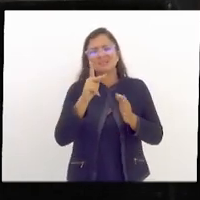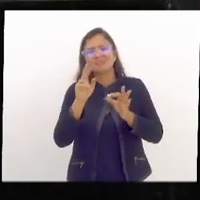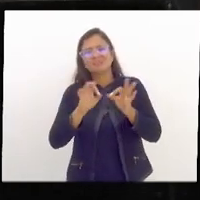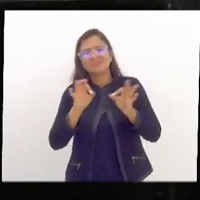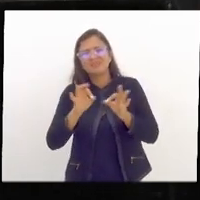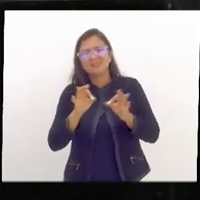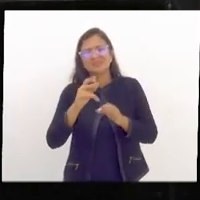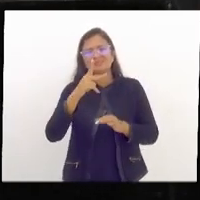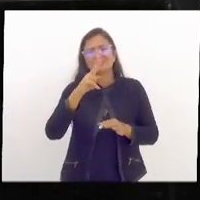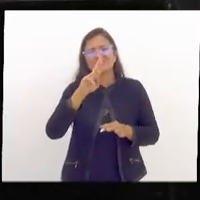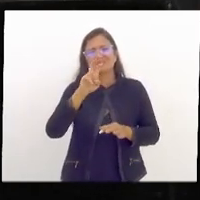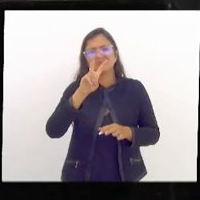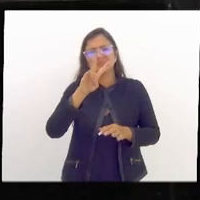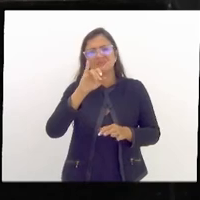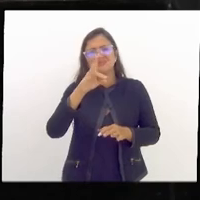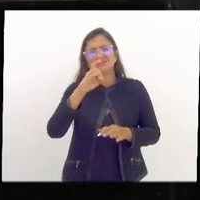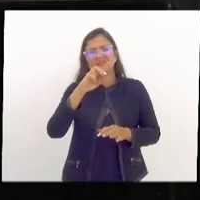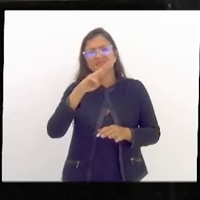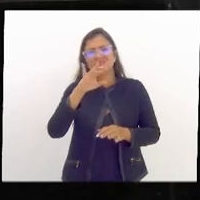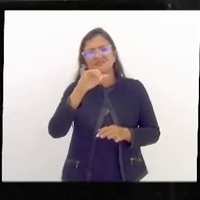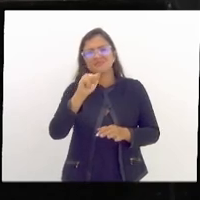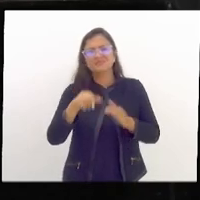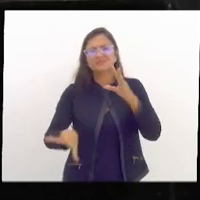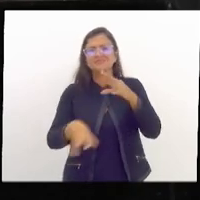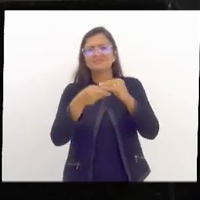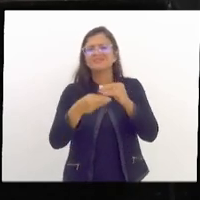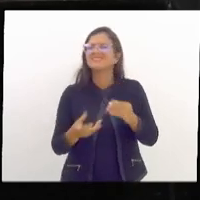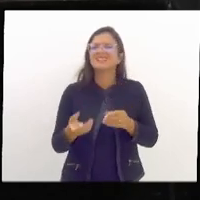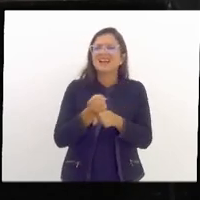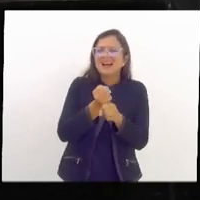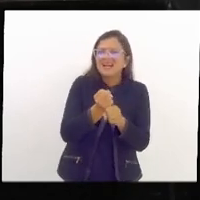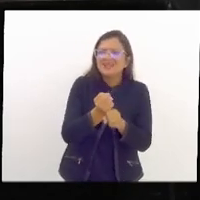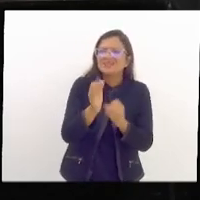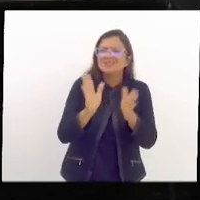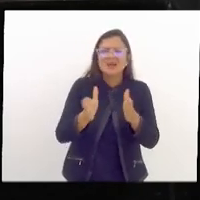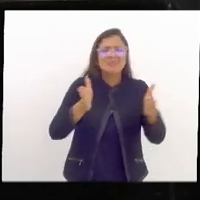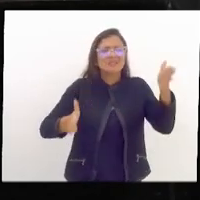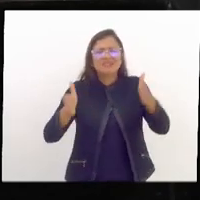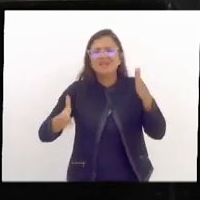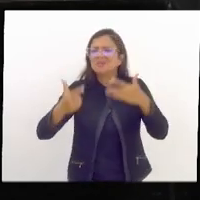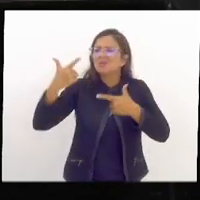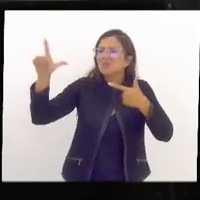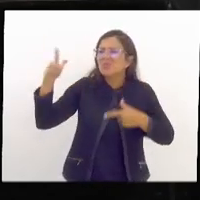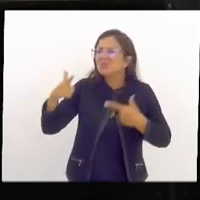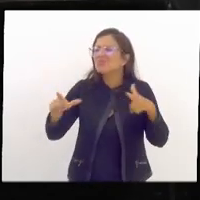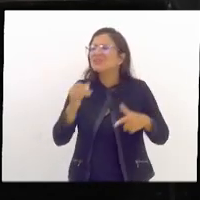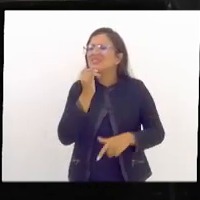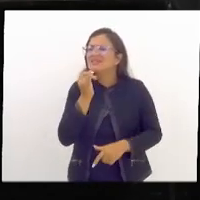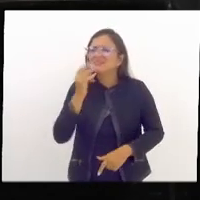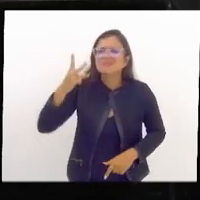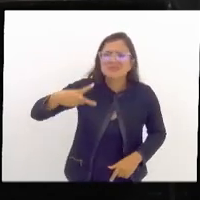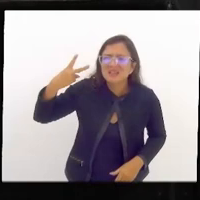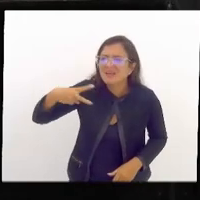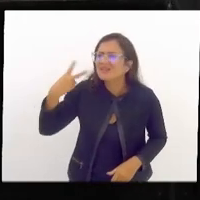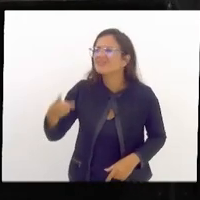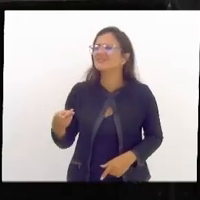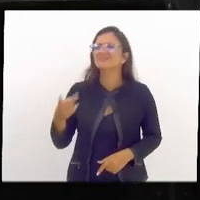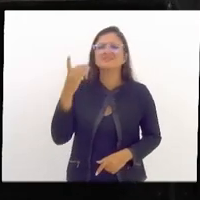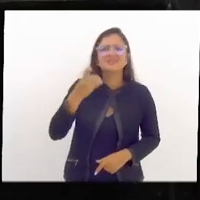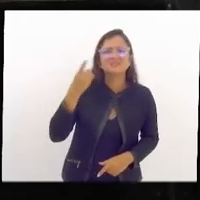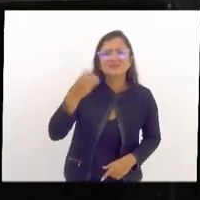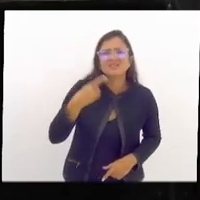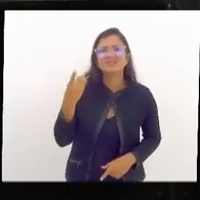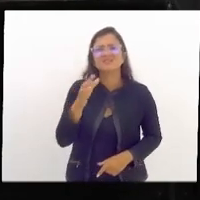complementar anos anteriormente exercidos em outros mandatos, como de vereador ou de deputado federal.